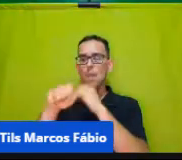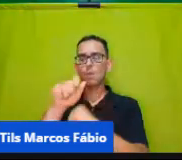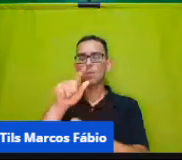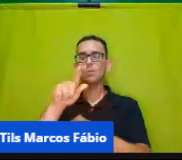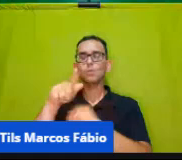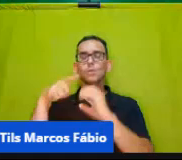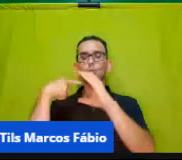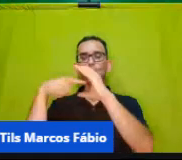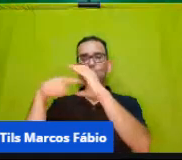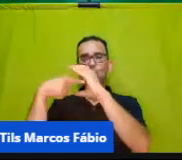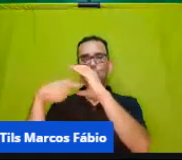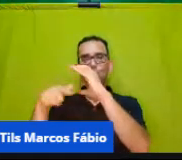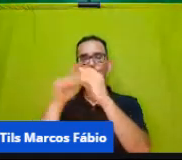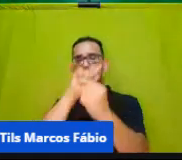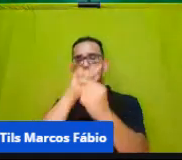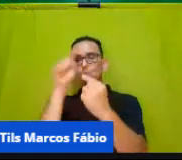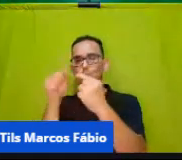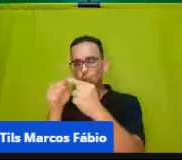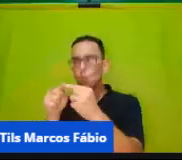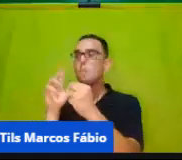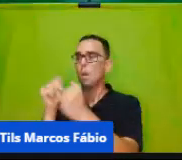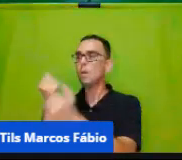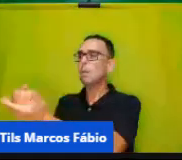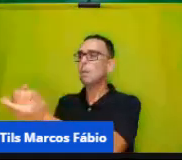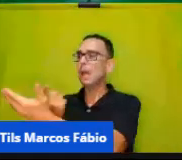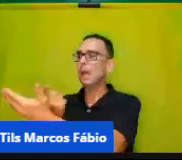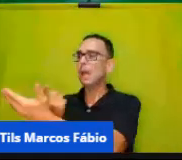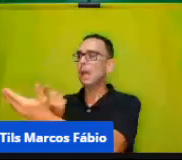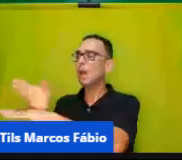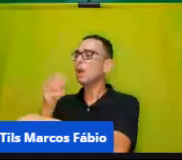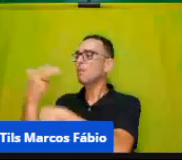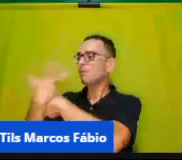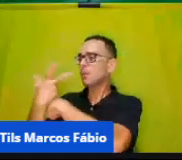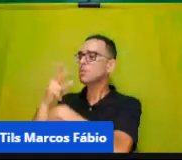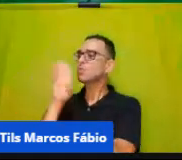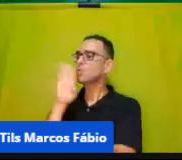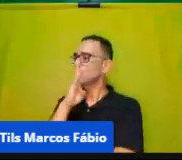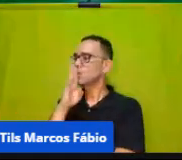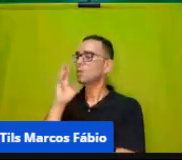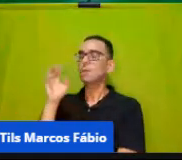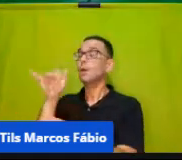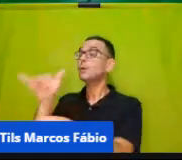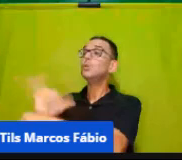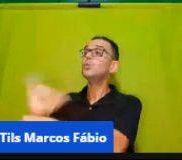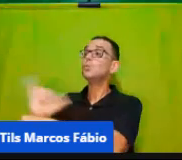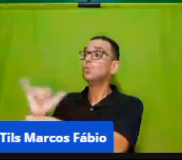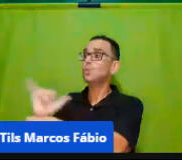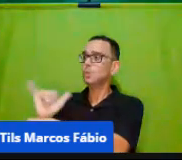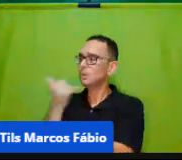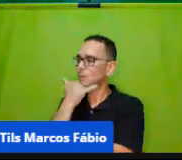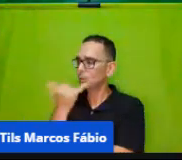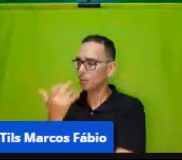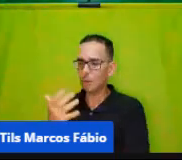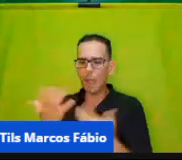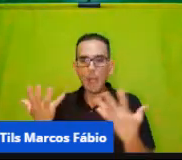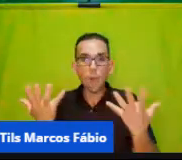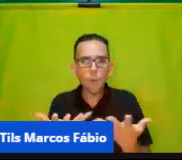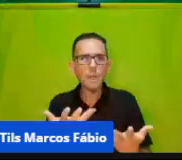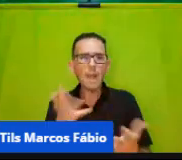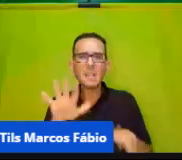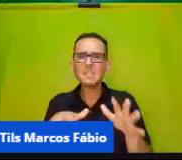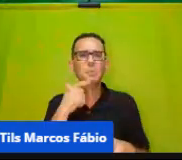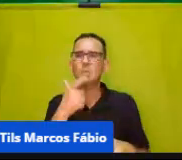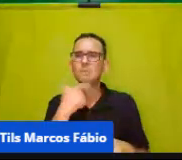Então, só tu pudesse falar um pouquinho mais, Carlos, a respeito, assim, como que é esse procedimento. Talvez hoje nós não conseguimos falar numa forma